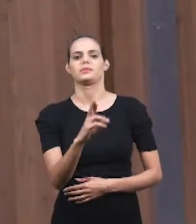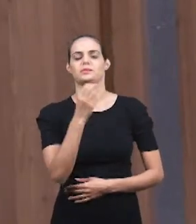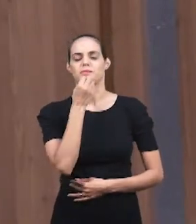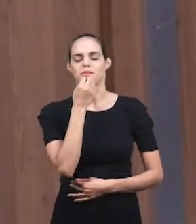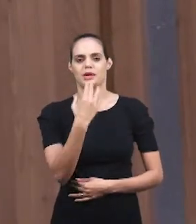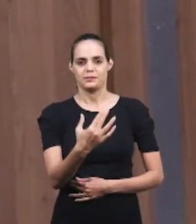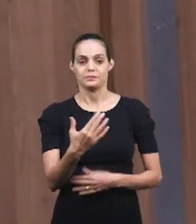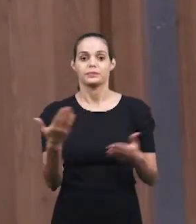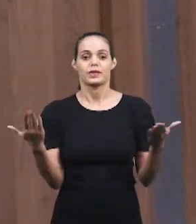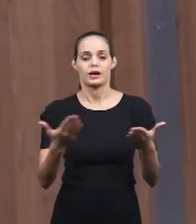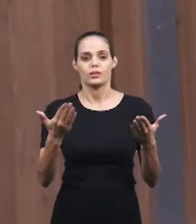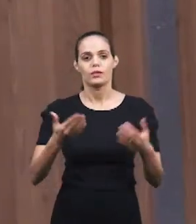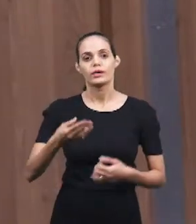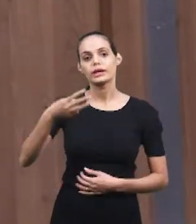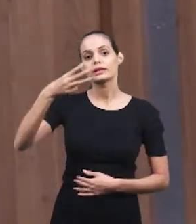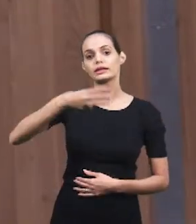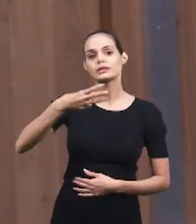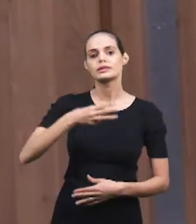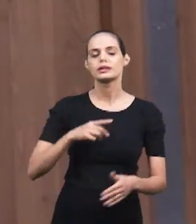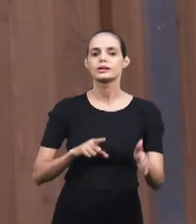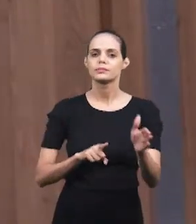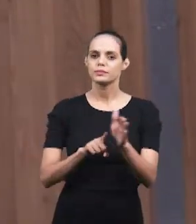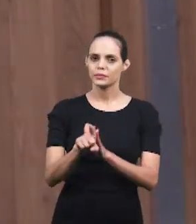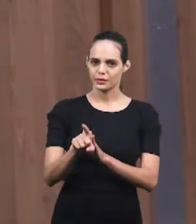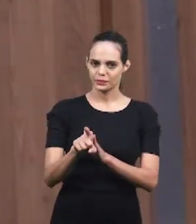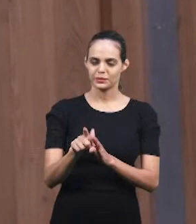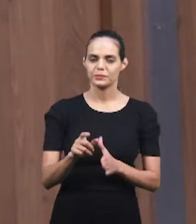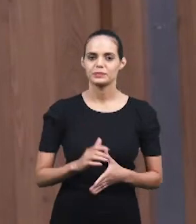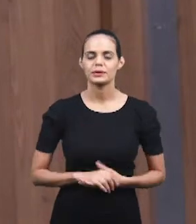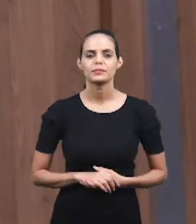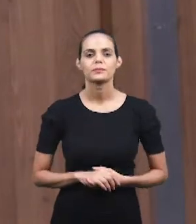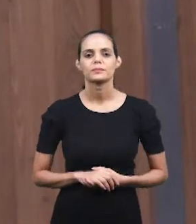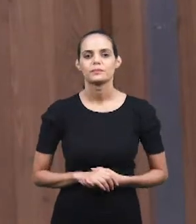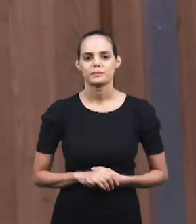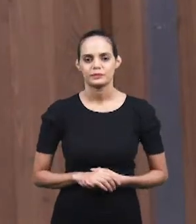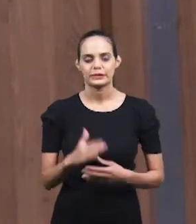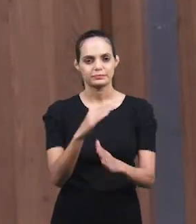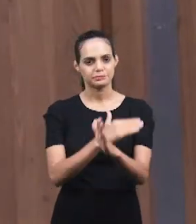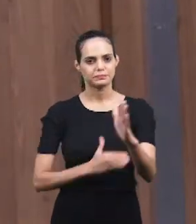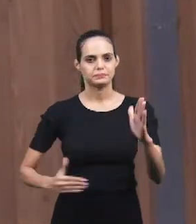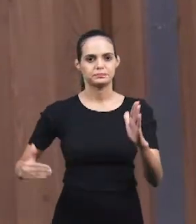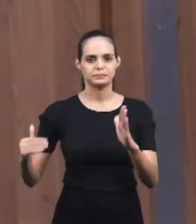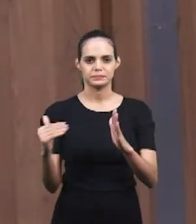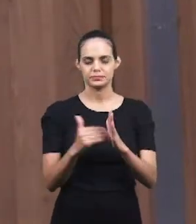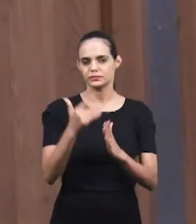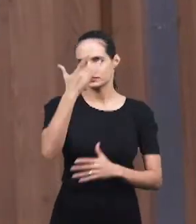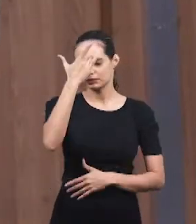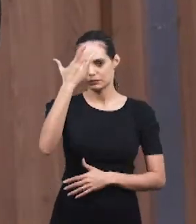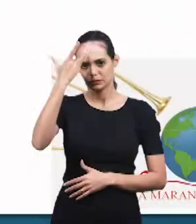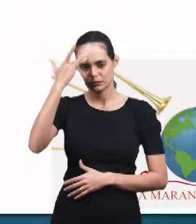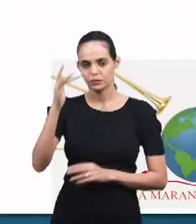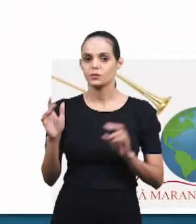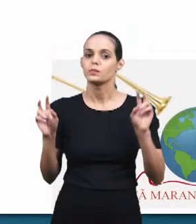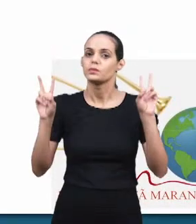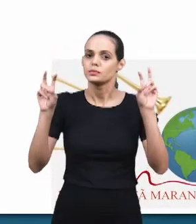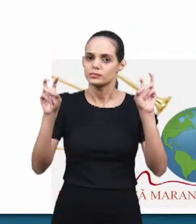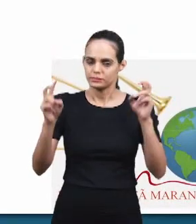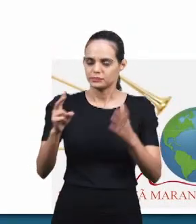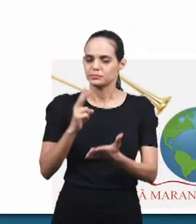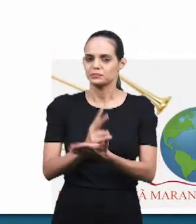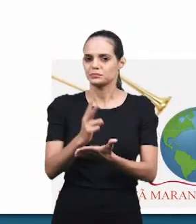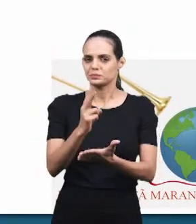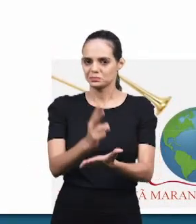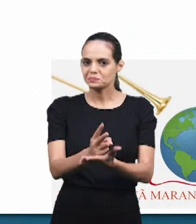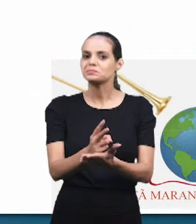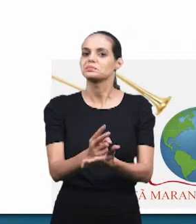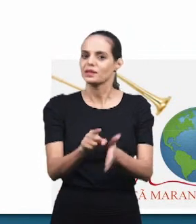então agora para a nossa terceira pergunta. E a nossa terceira pergunta, também destinada a todos, é sobre o mesmo assunto, Examinando o